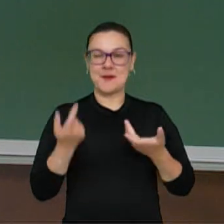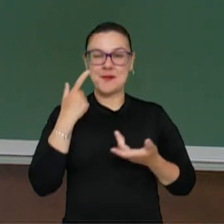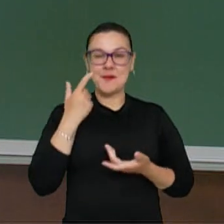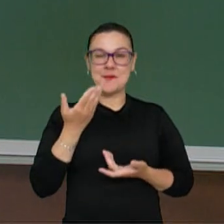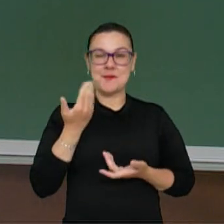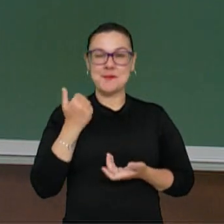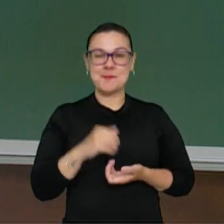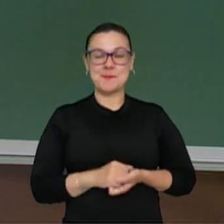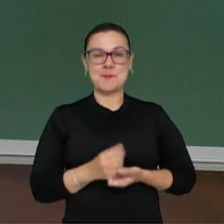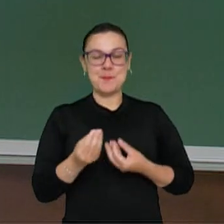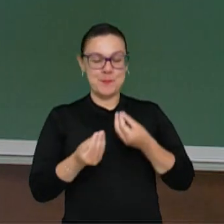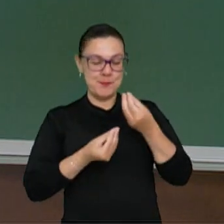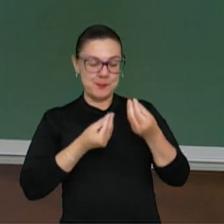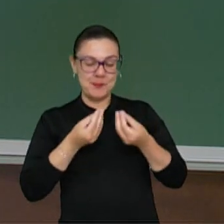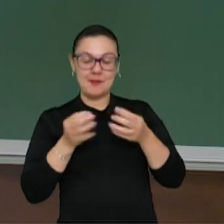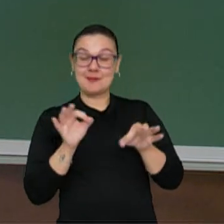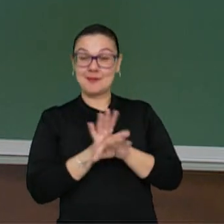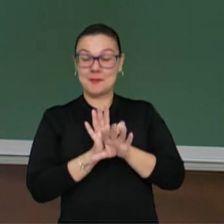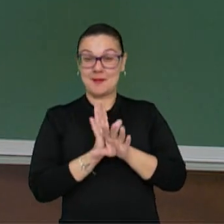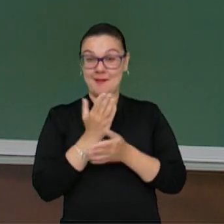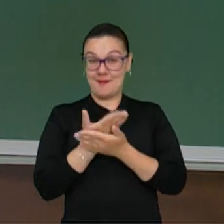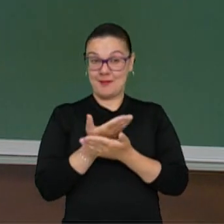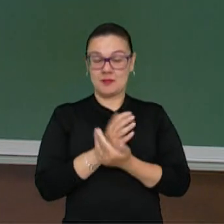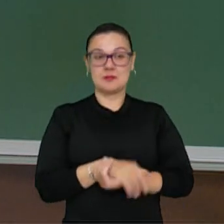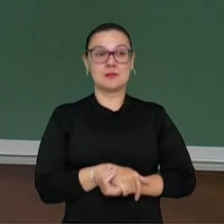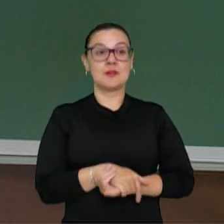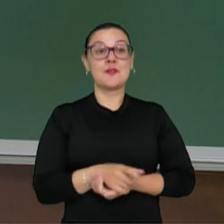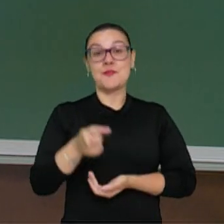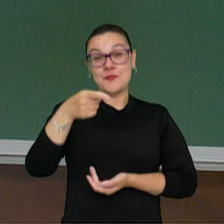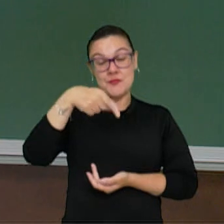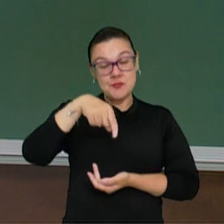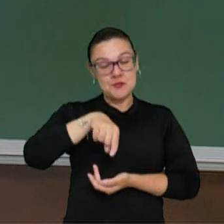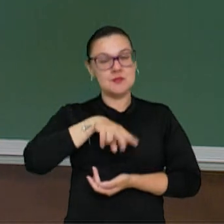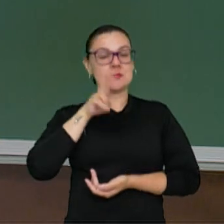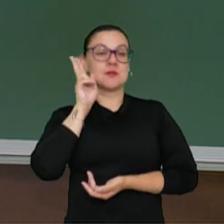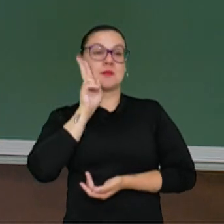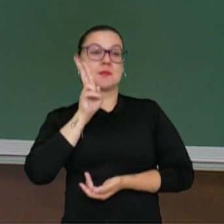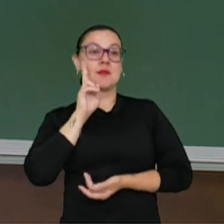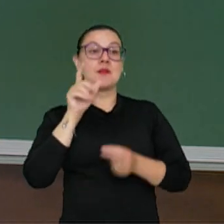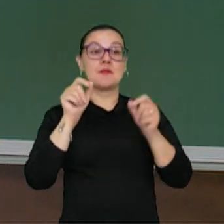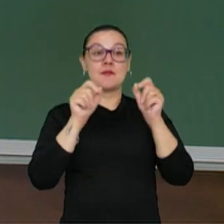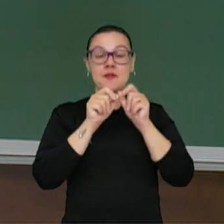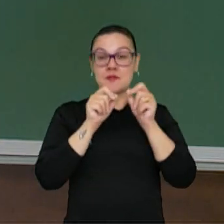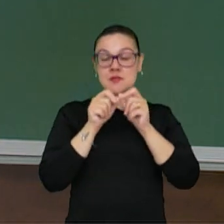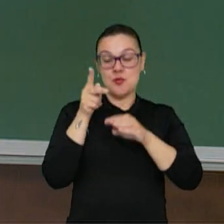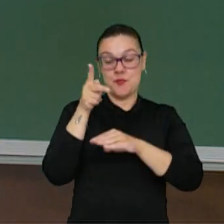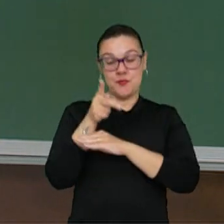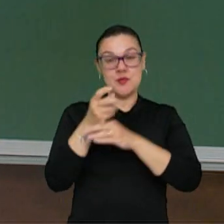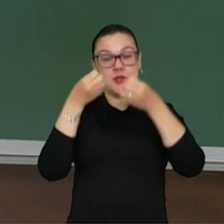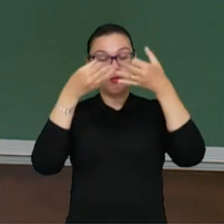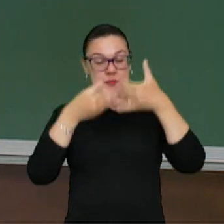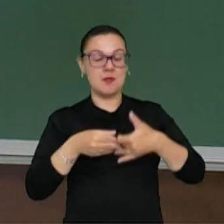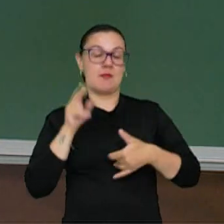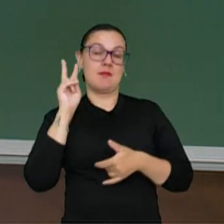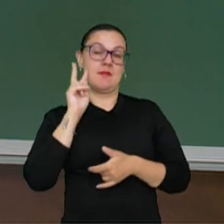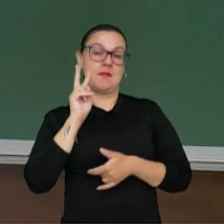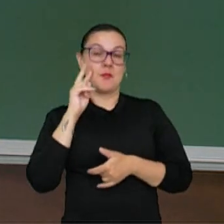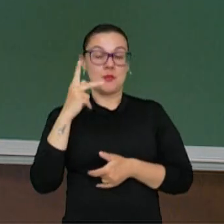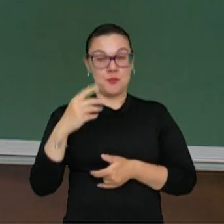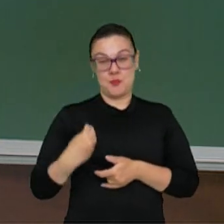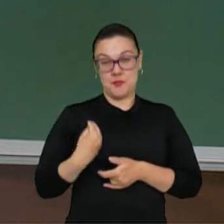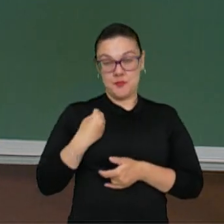Vamos lá, então? Vamos terminar nossa aula? Então, só para lembrar vocês, né? Você vai fazer um vídeo contando as suas memórias ou